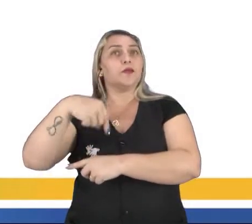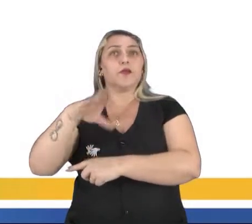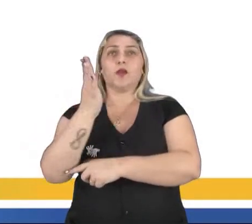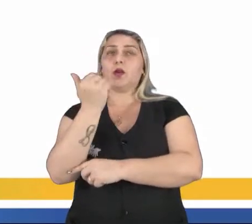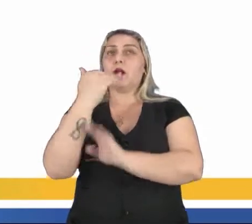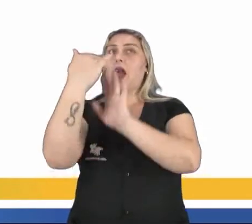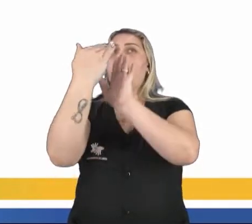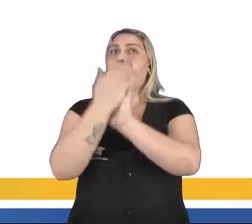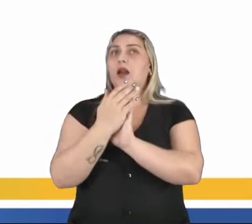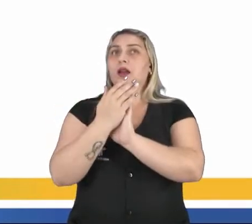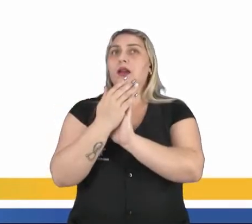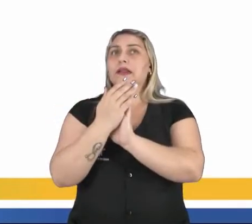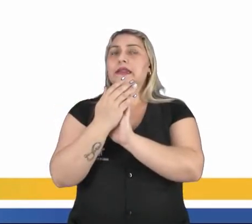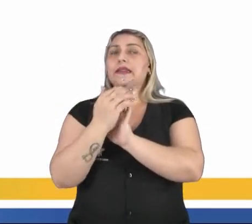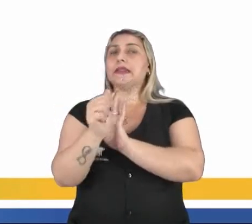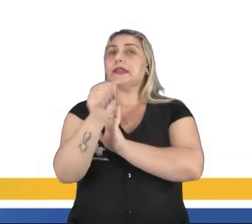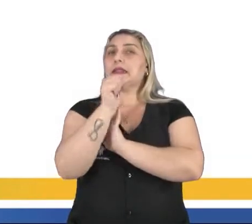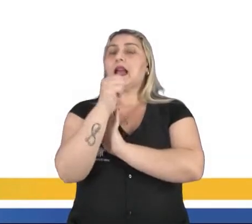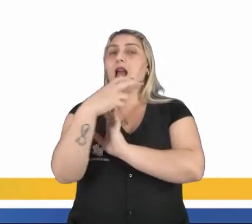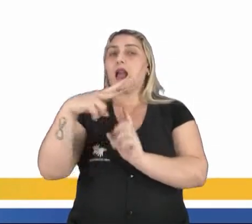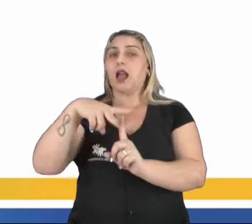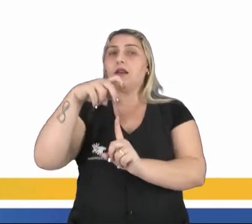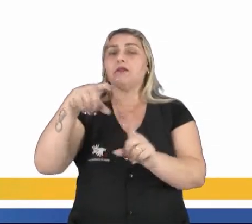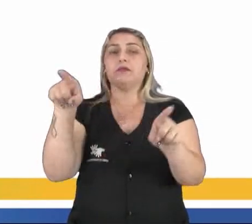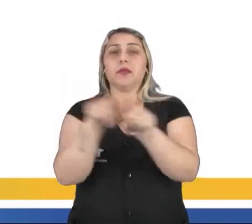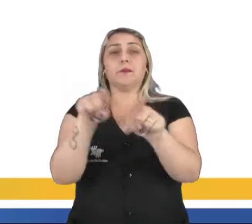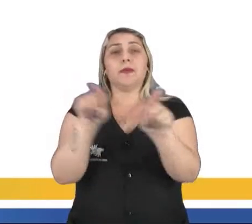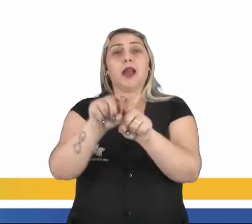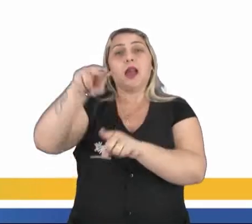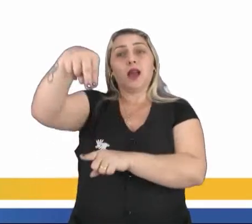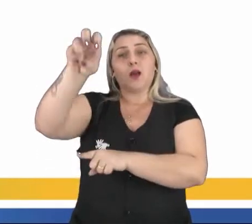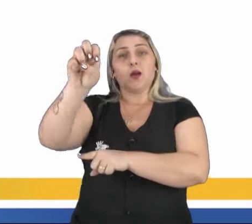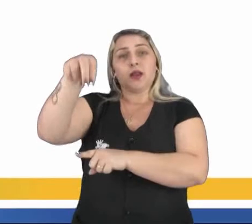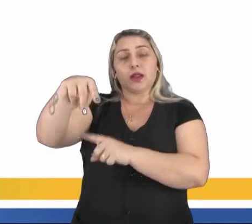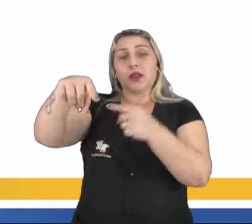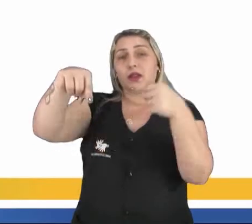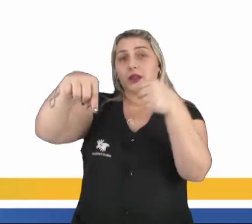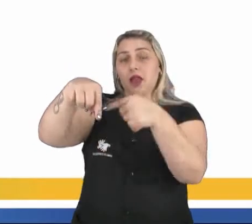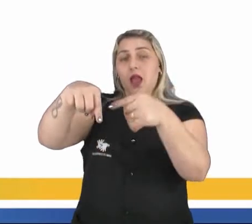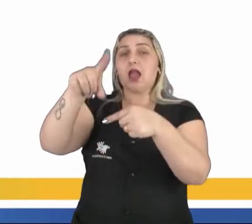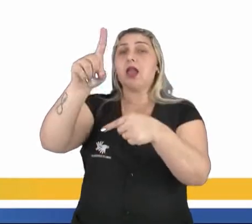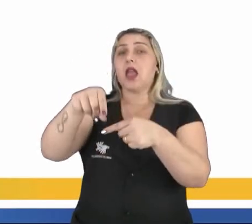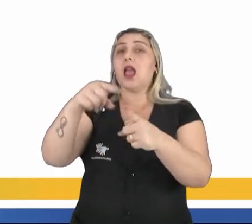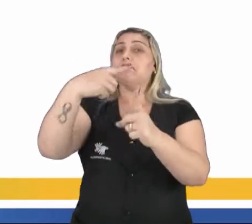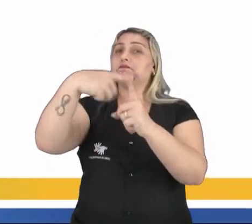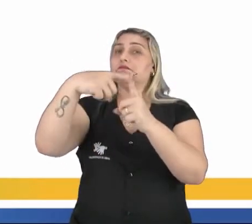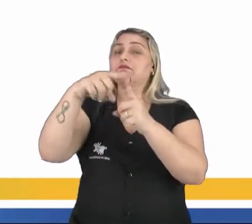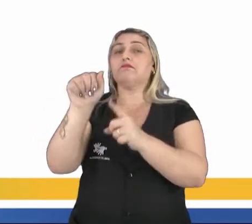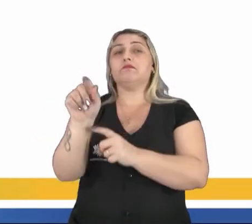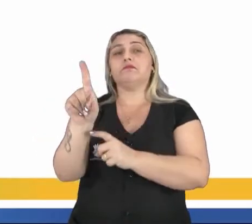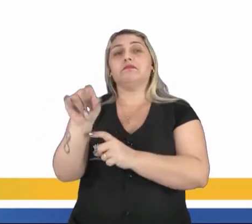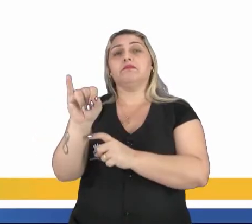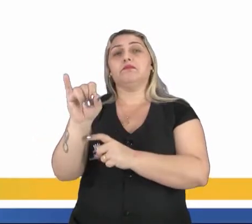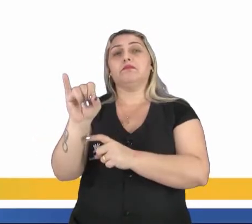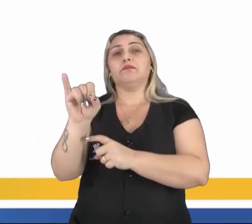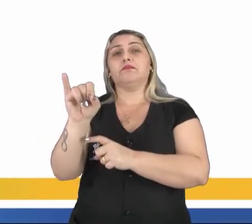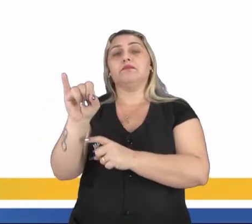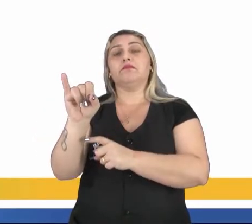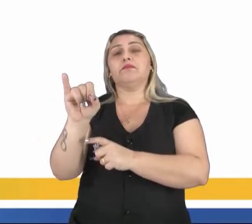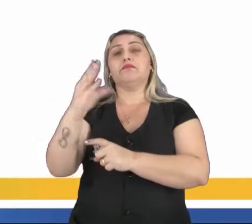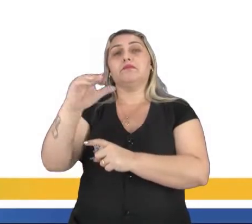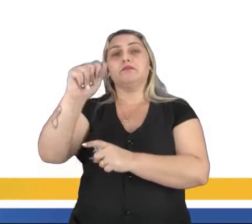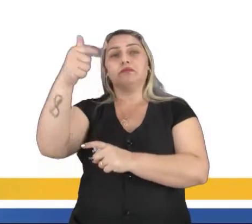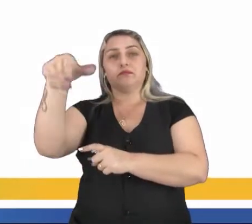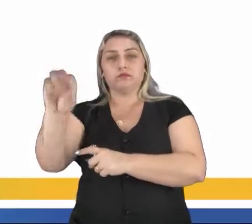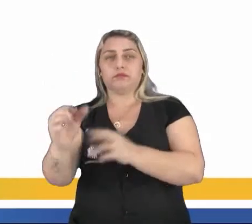comer hambúrguer nem tomar refrigerante. Esse nem, nós vimos lá que ele serve como adição. Ali é a frase,